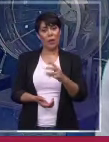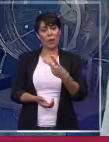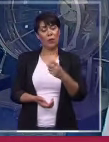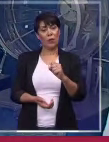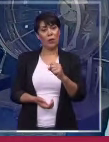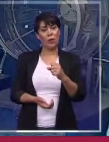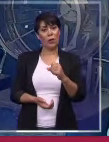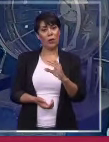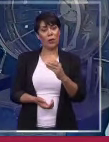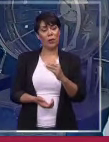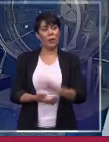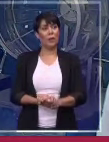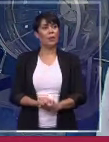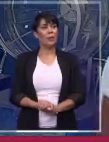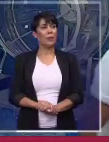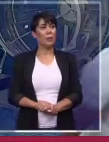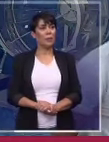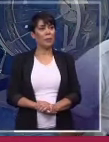R$ 97.329,28.